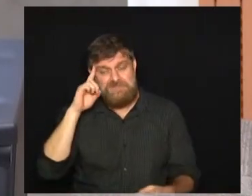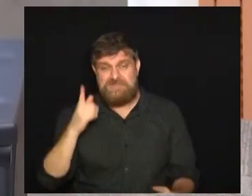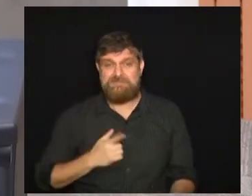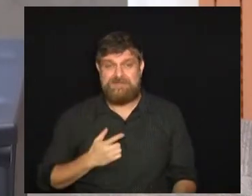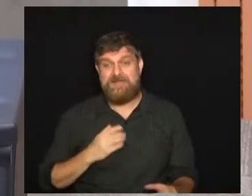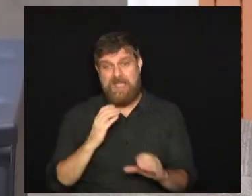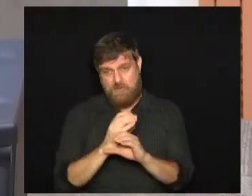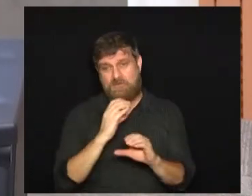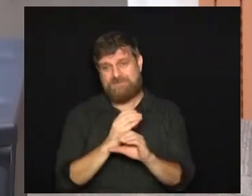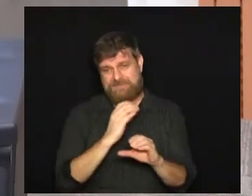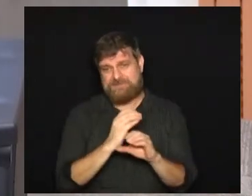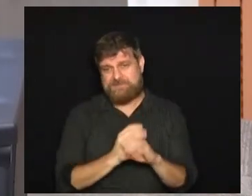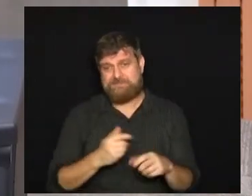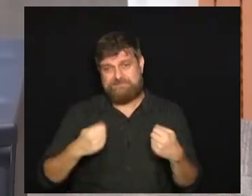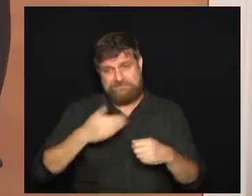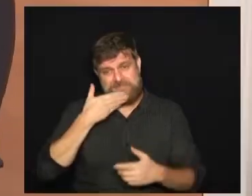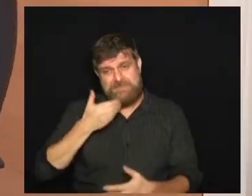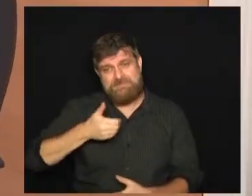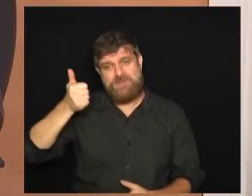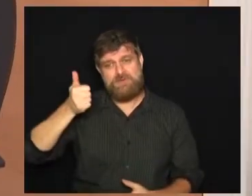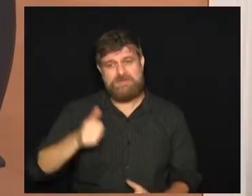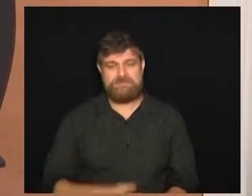Paulo. Obrigado eu.